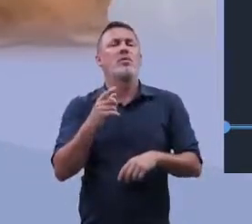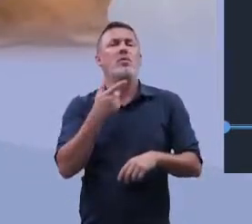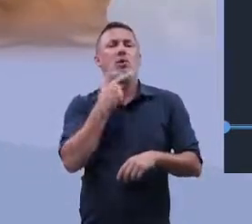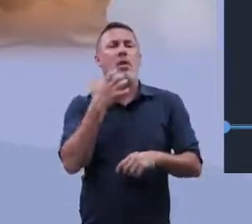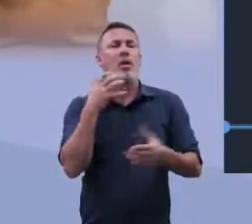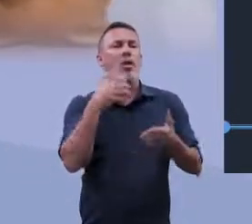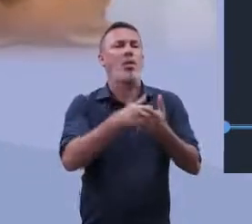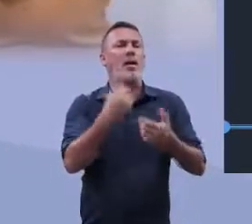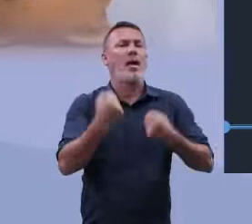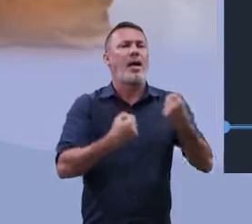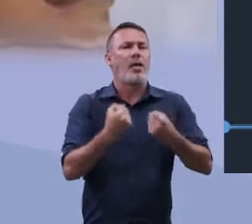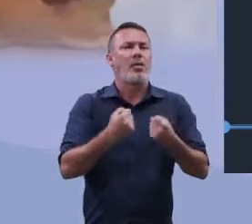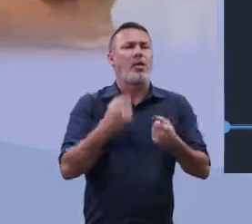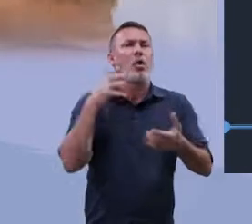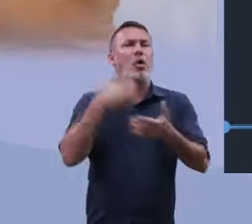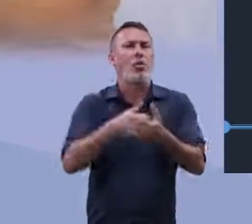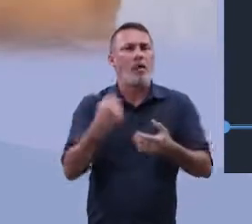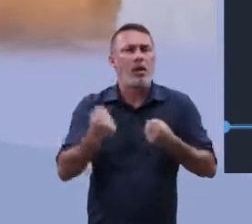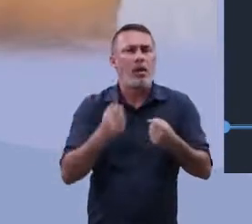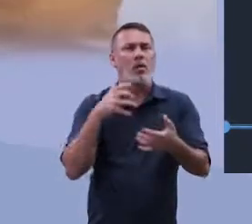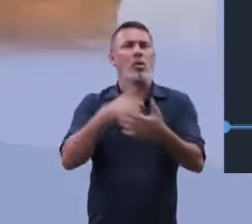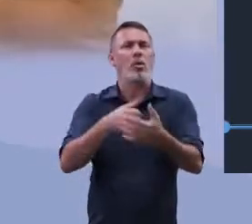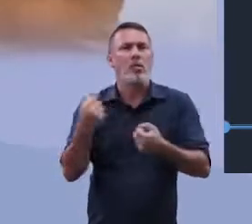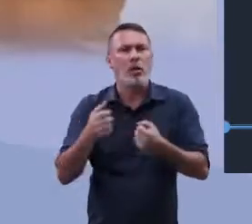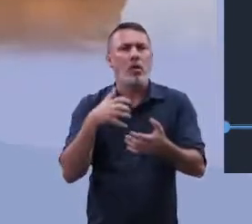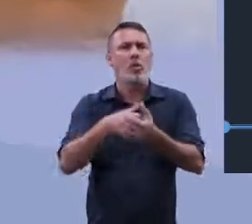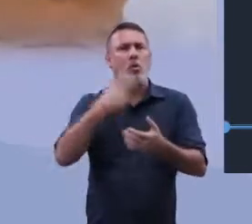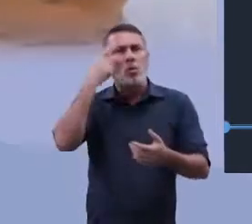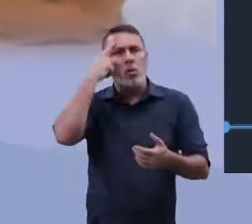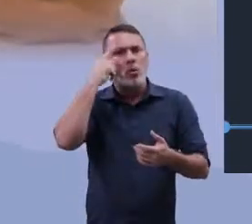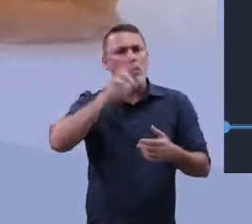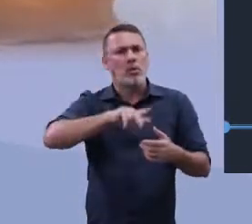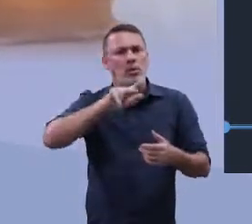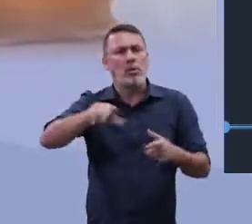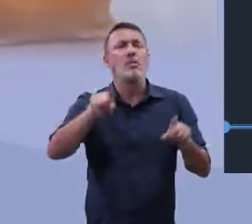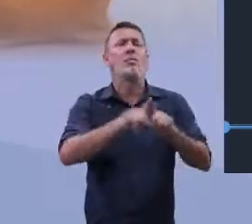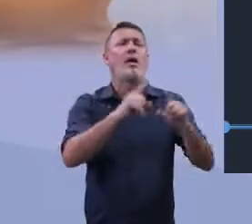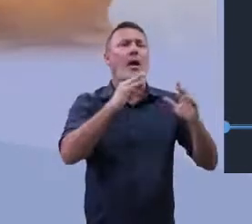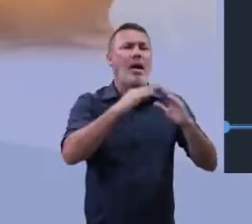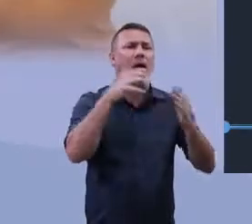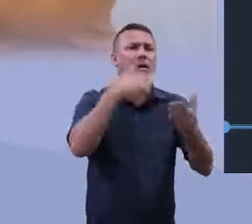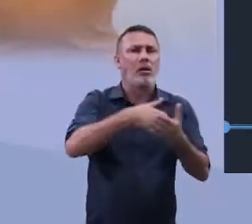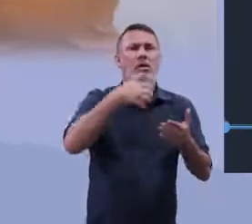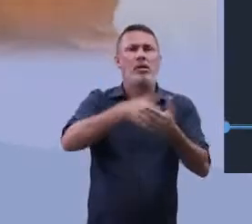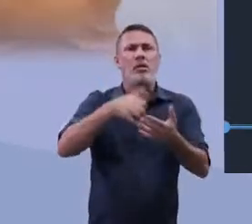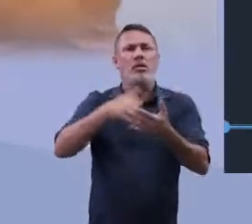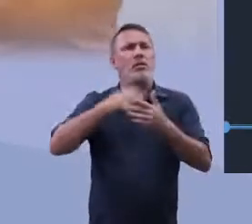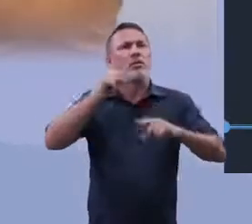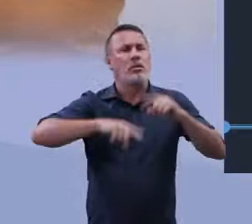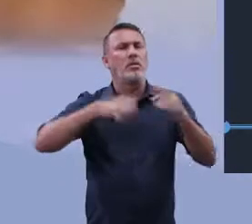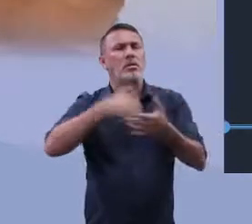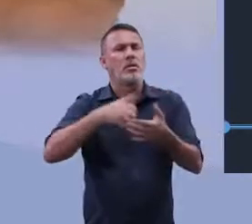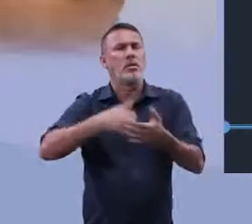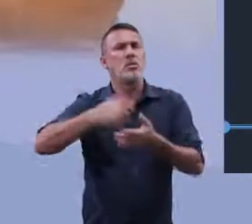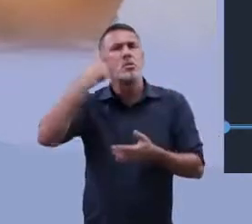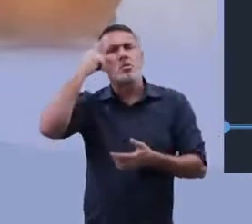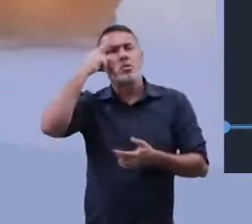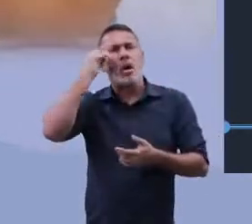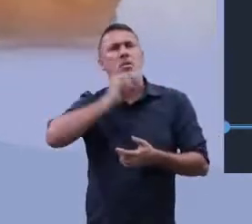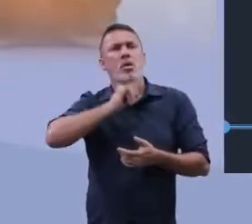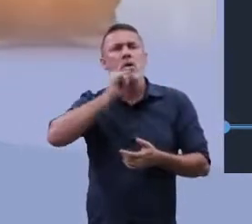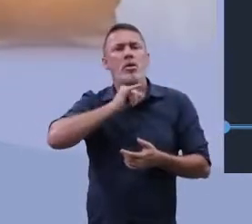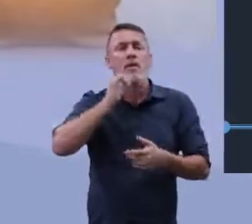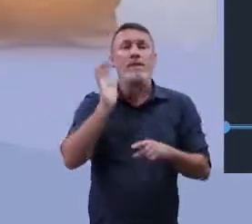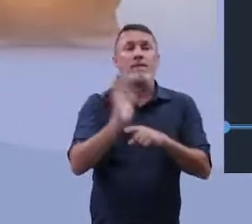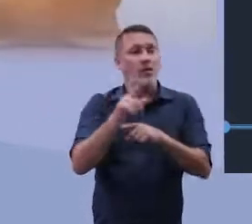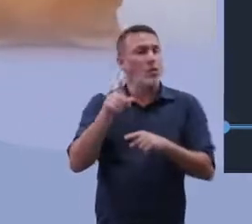arranhava, ele comprava um outro carro e assim sucessivamente. Assim ele fazia também com as casas, com os ambientes que ele tinha. Então o cara é uma